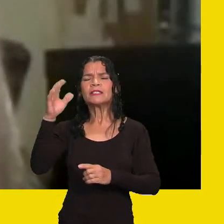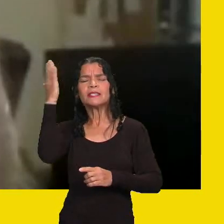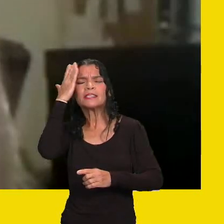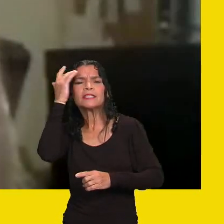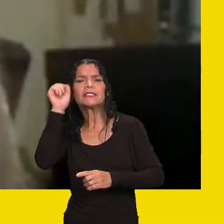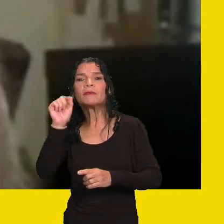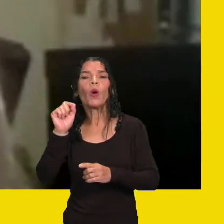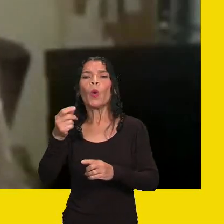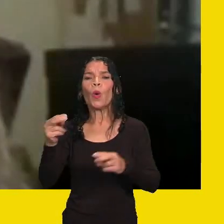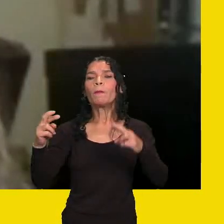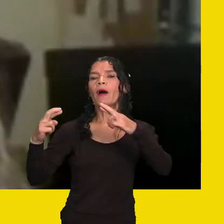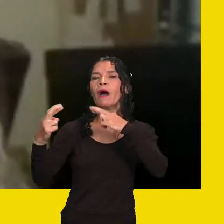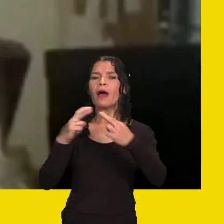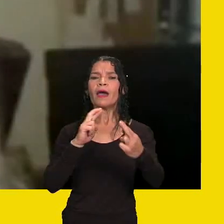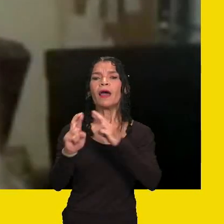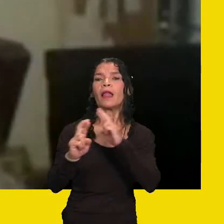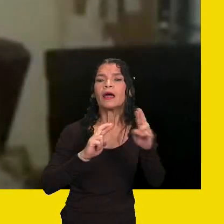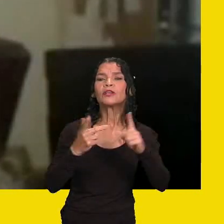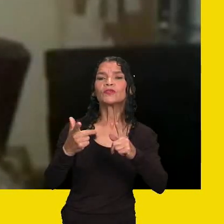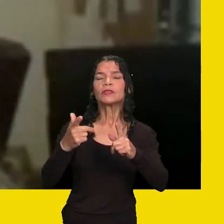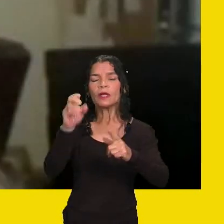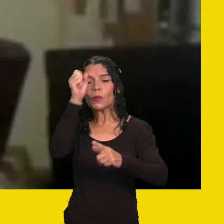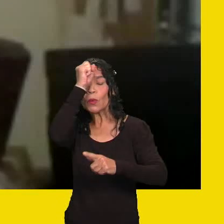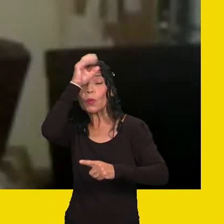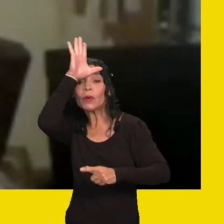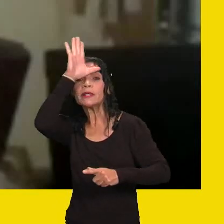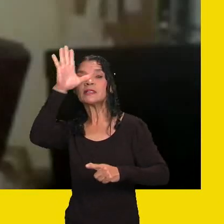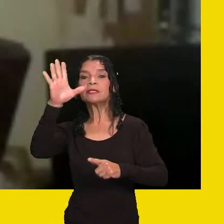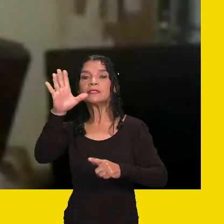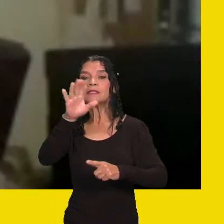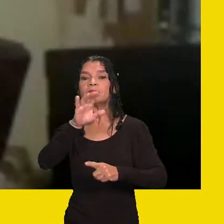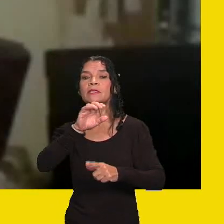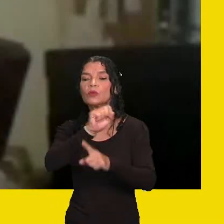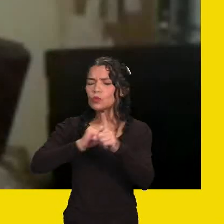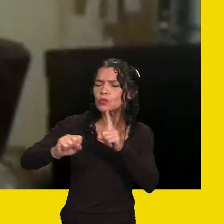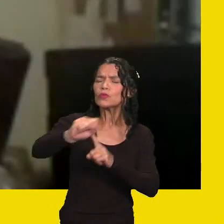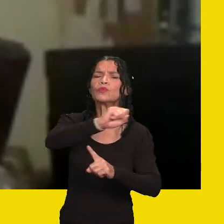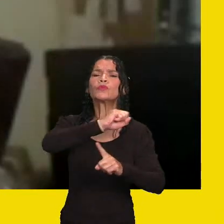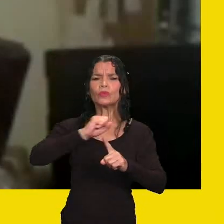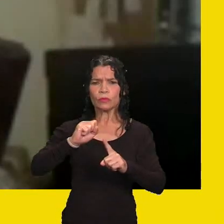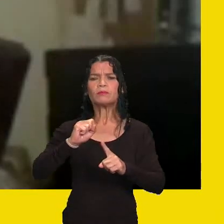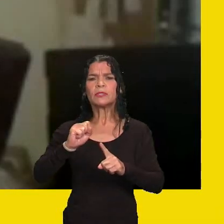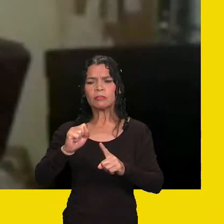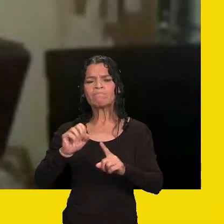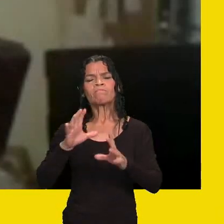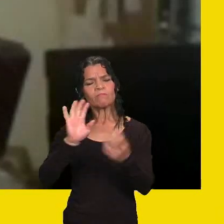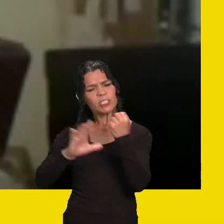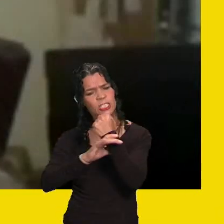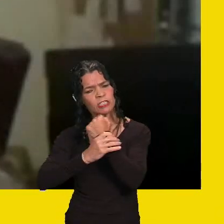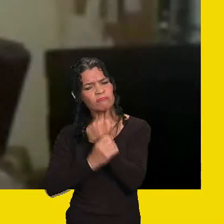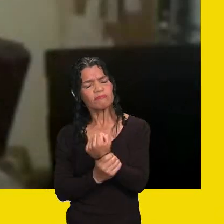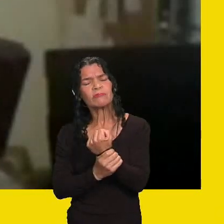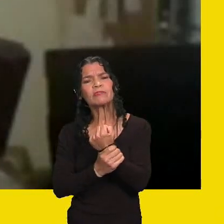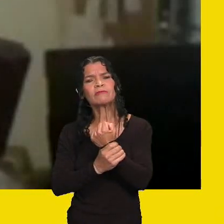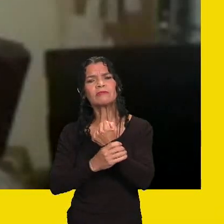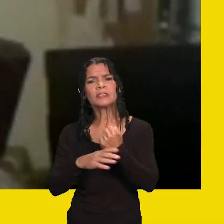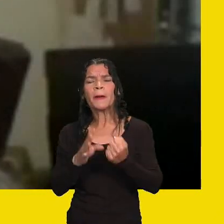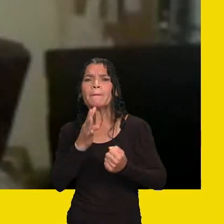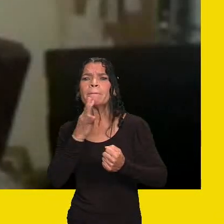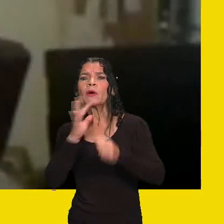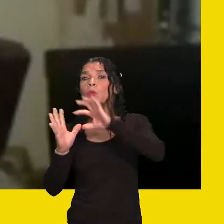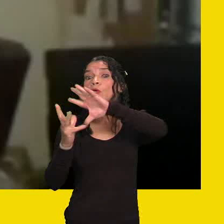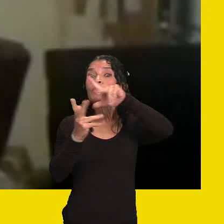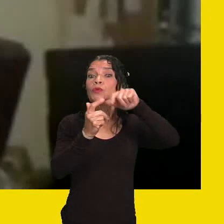como relacioná-los com o conhecimento construído socialmente. Lhe dar segurança para intervir sobre o mundo